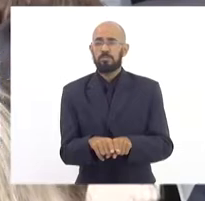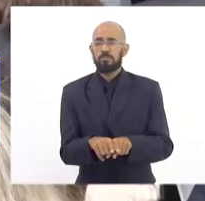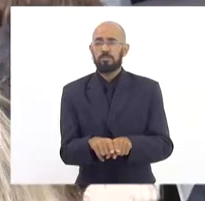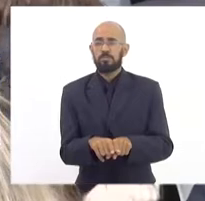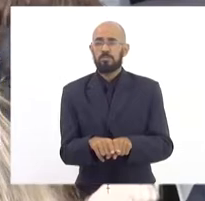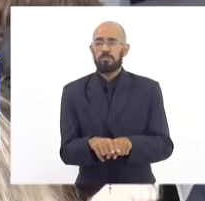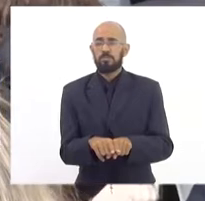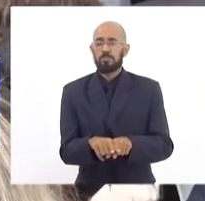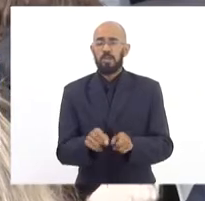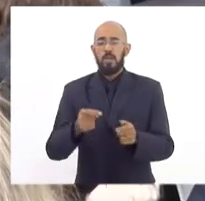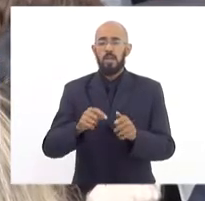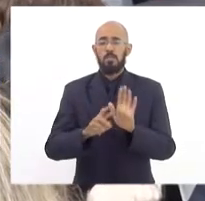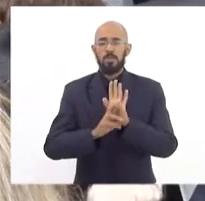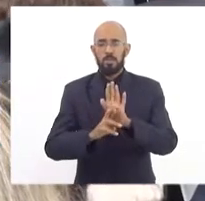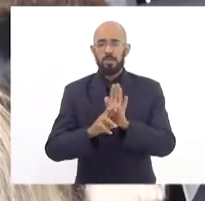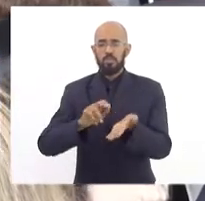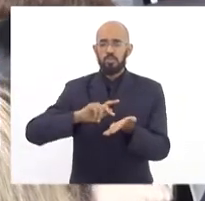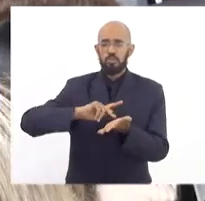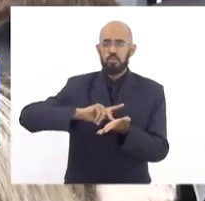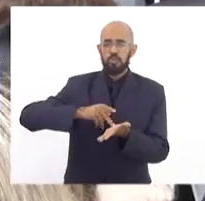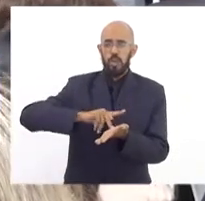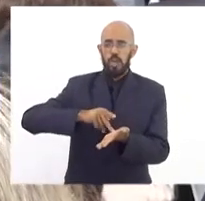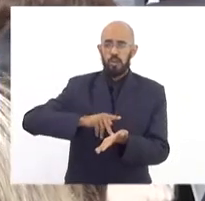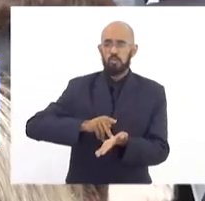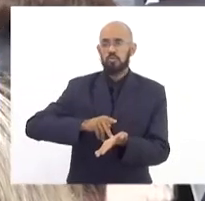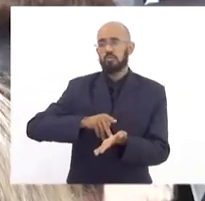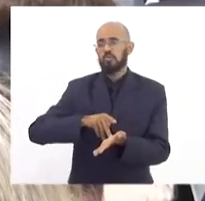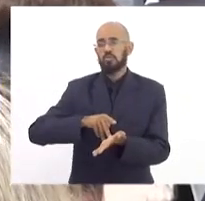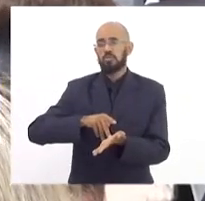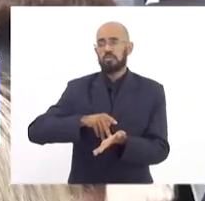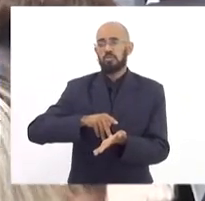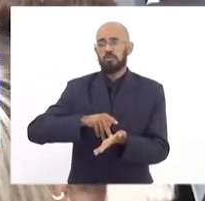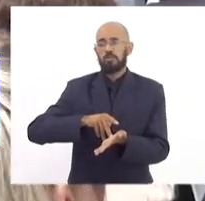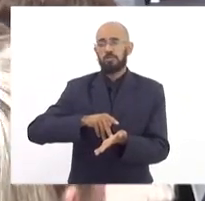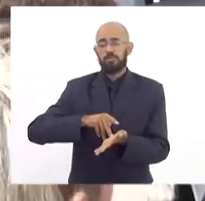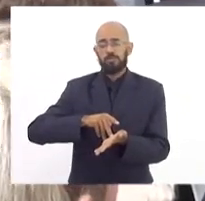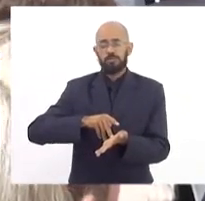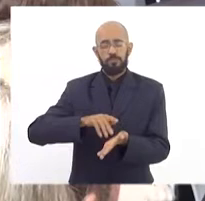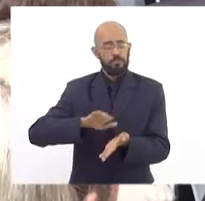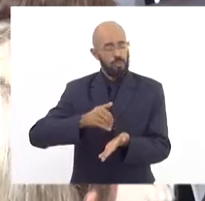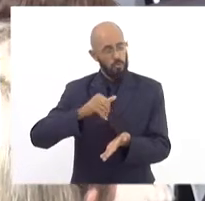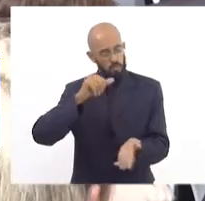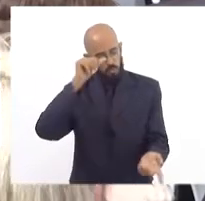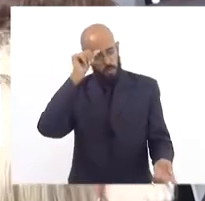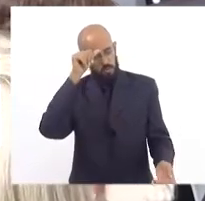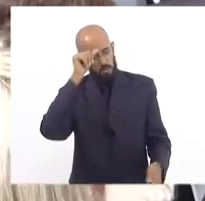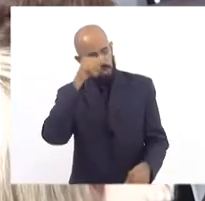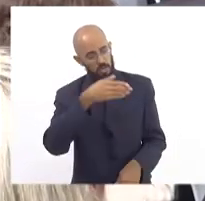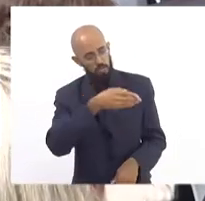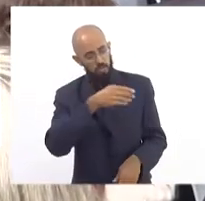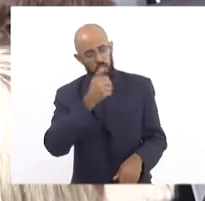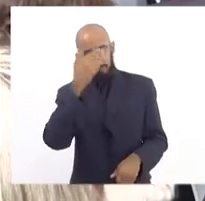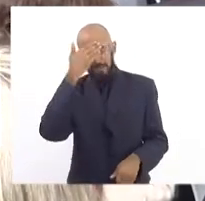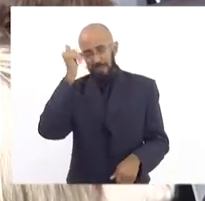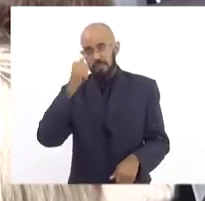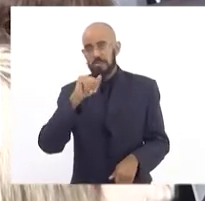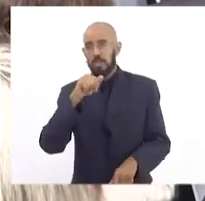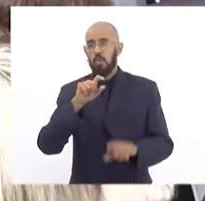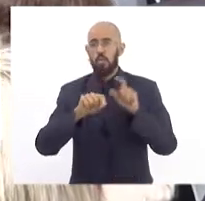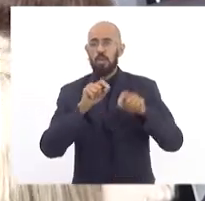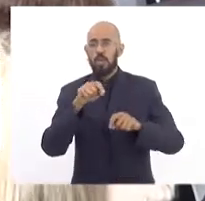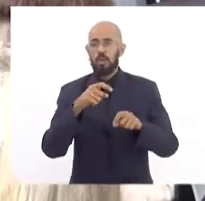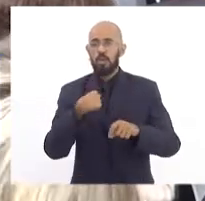de sindicatos, de representatividade. Governador, o senhor esqueceu aqui, nós zeramos o